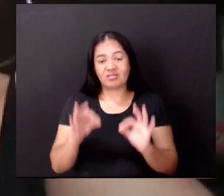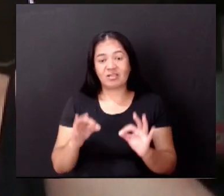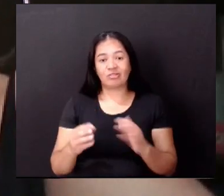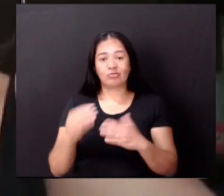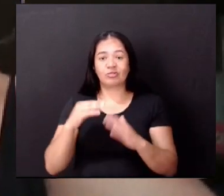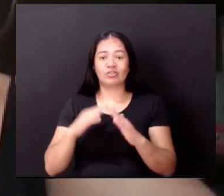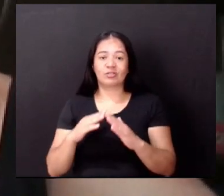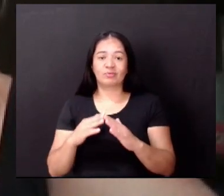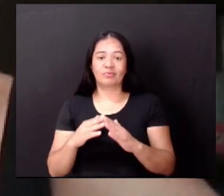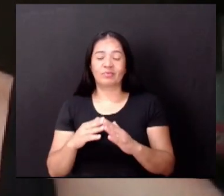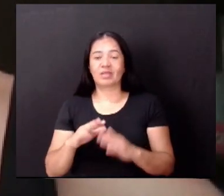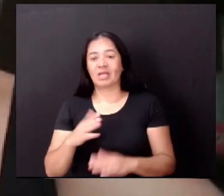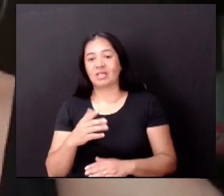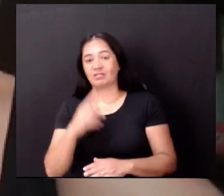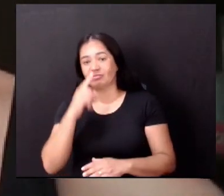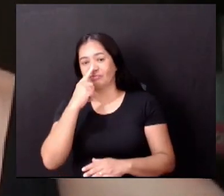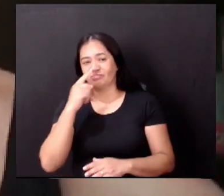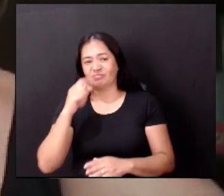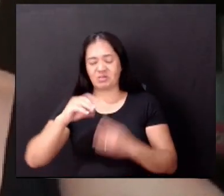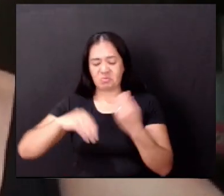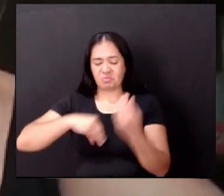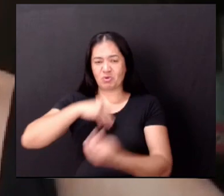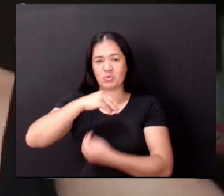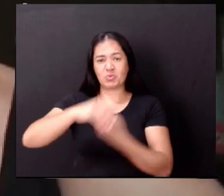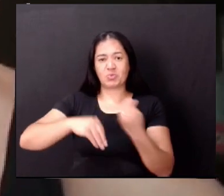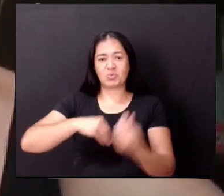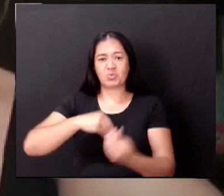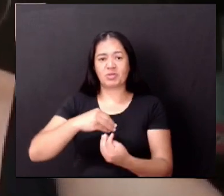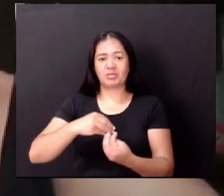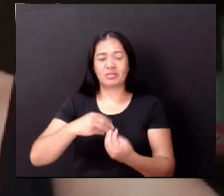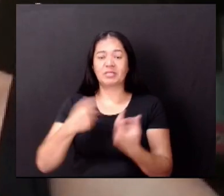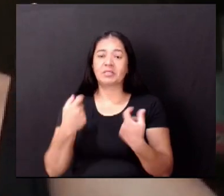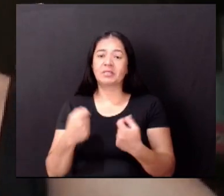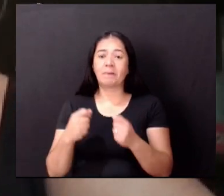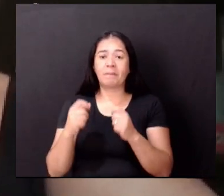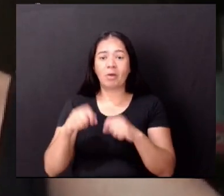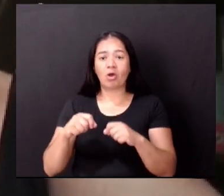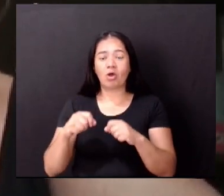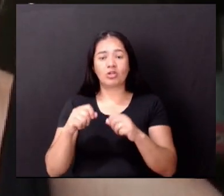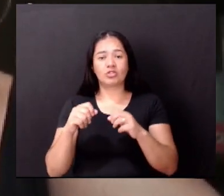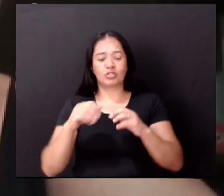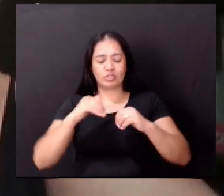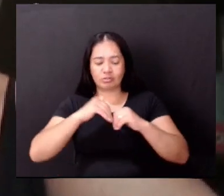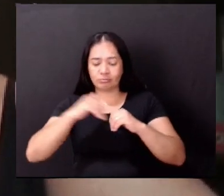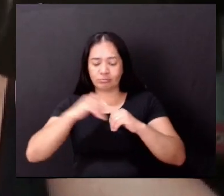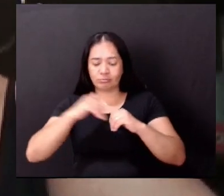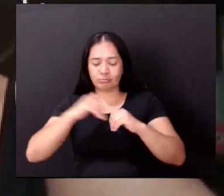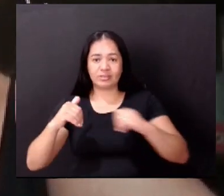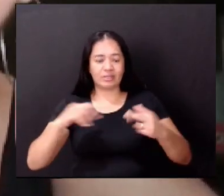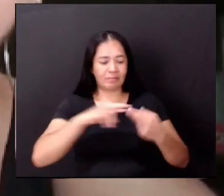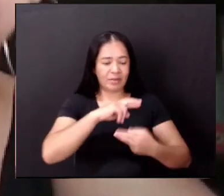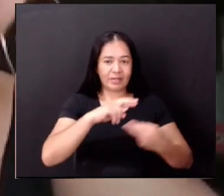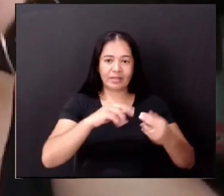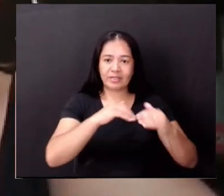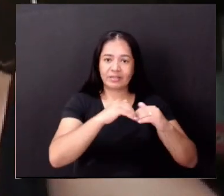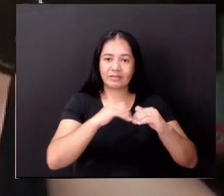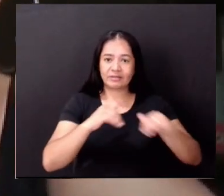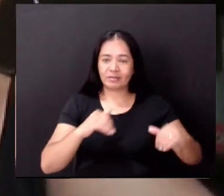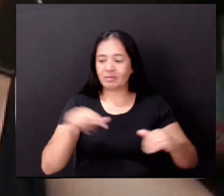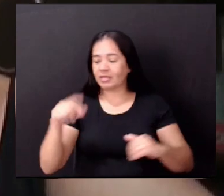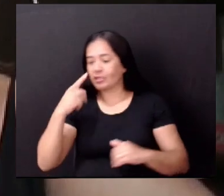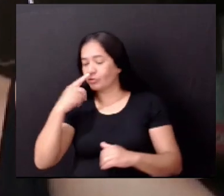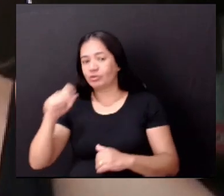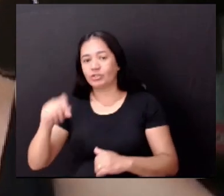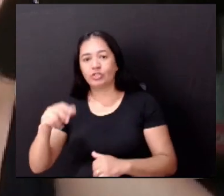de casa, nós deixamos lixo que é conspurcado misturado com lixo que seria reciclado. Então, acaba